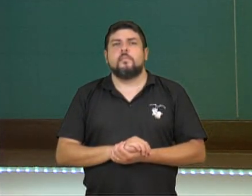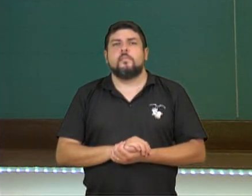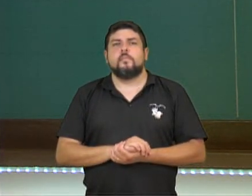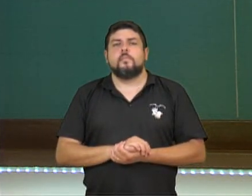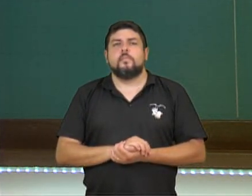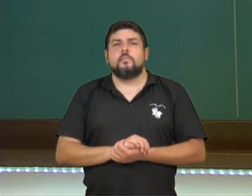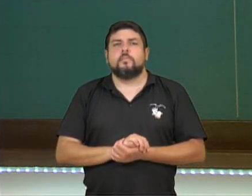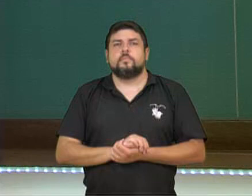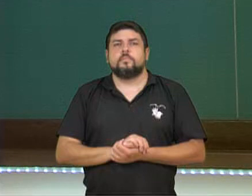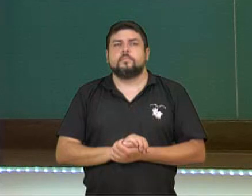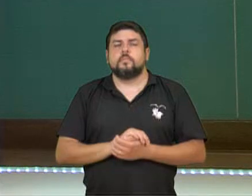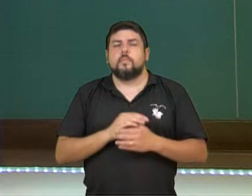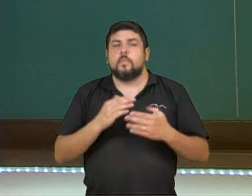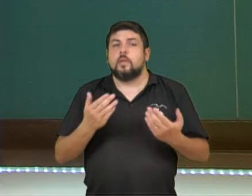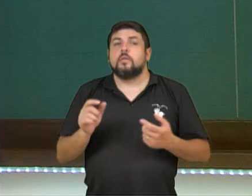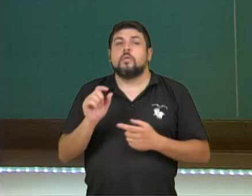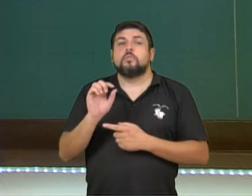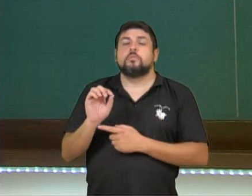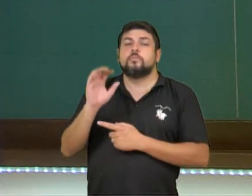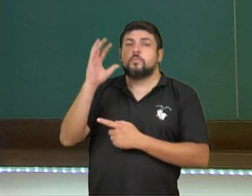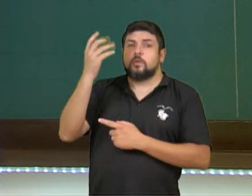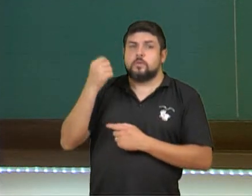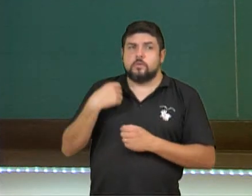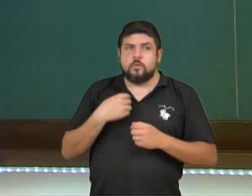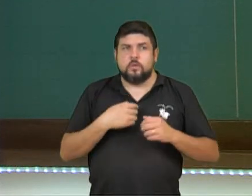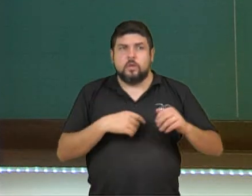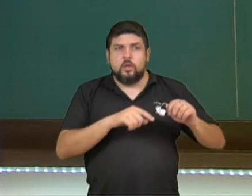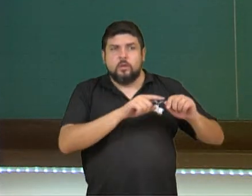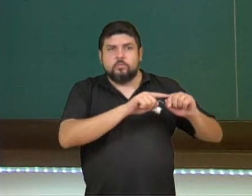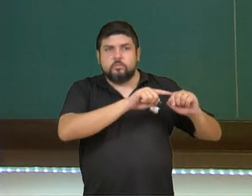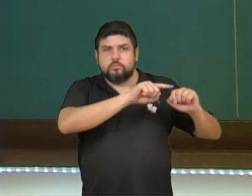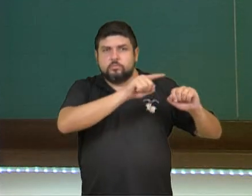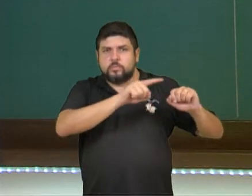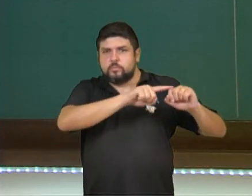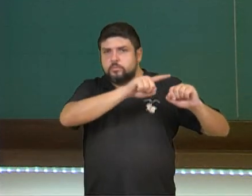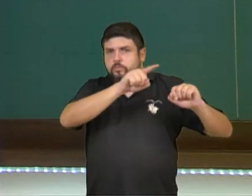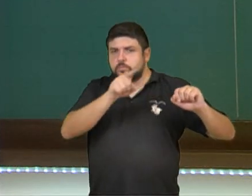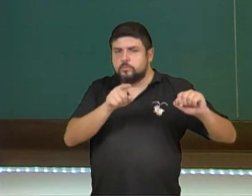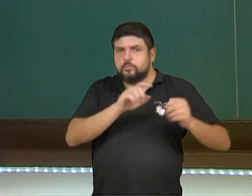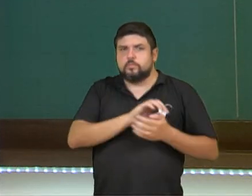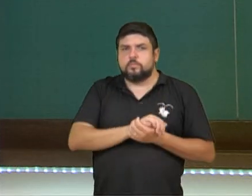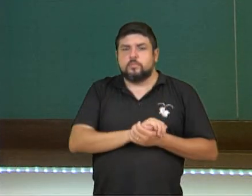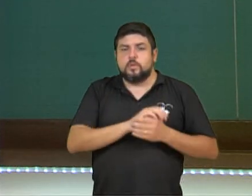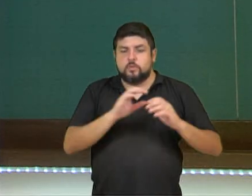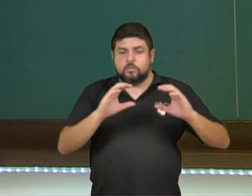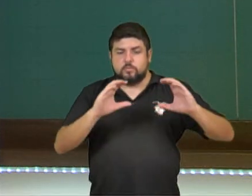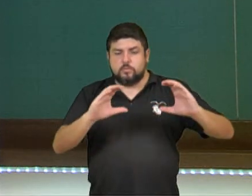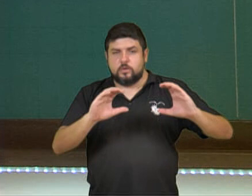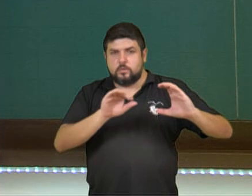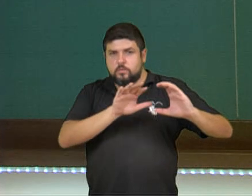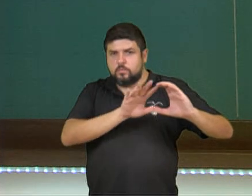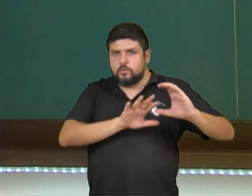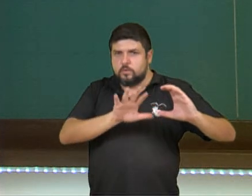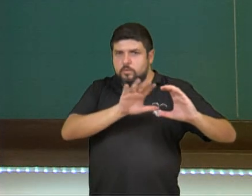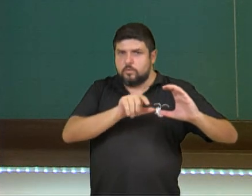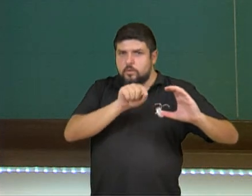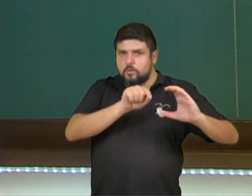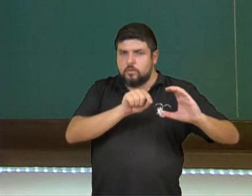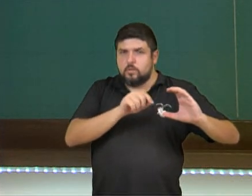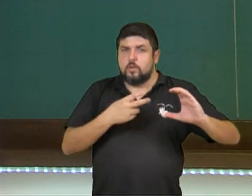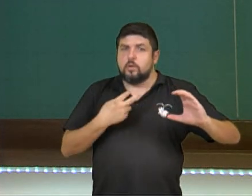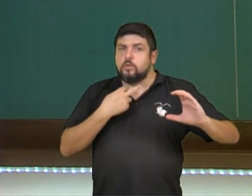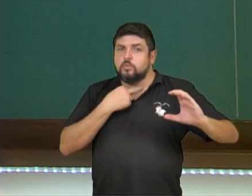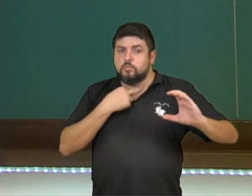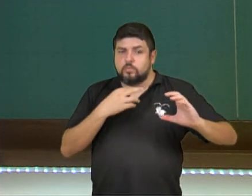que acontece com a propriedade distributiva. Geralmente, os termos que estão dentro dos parênteses não podem ser somados